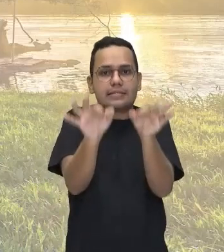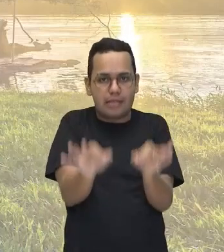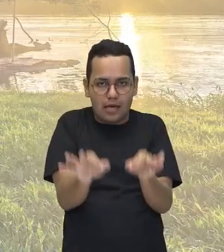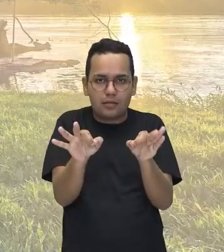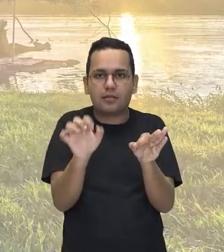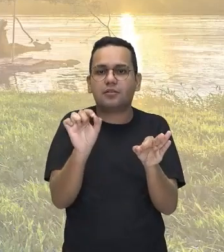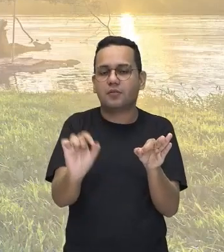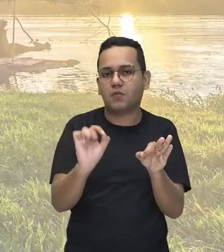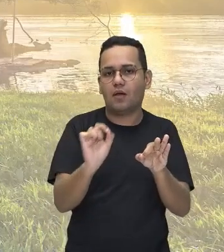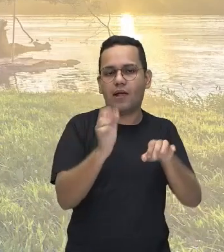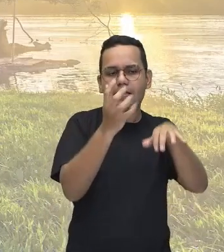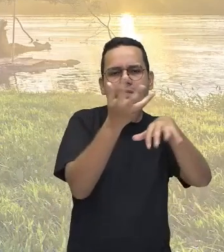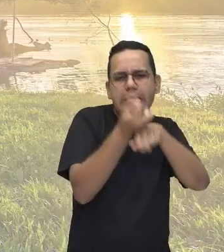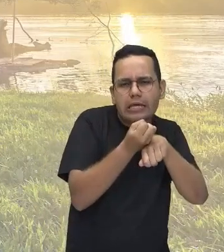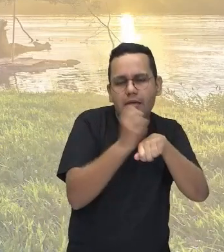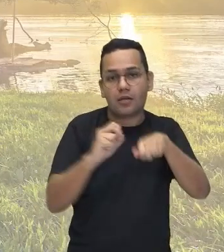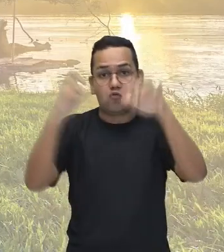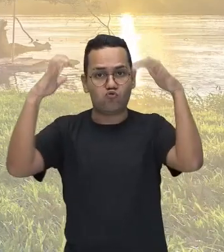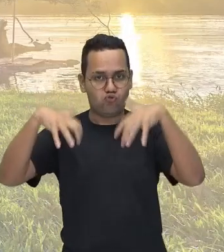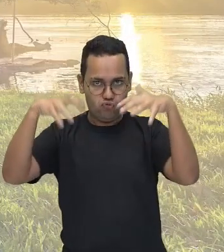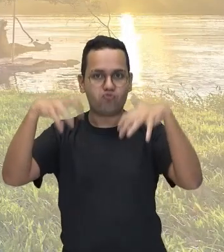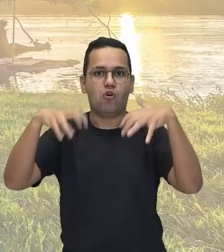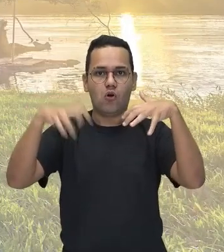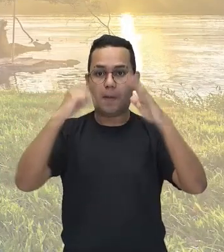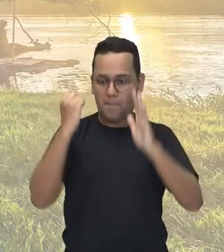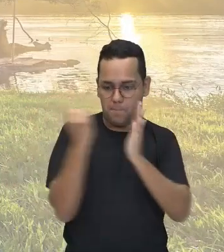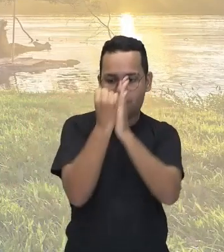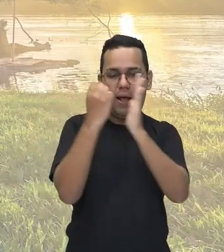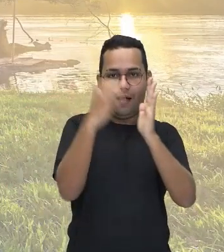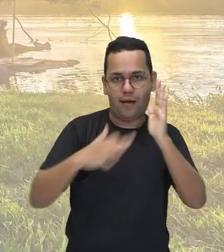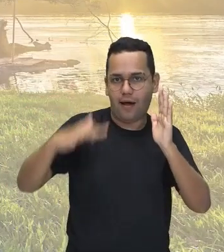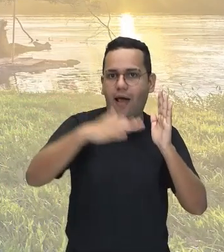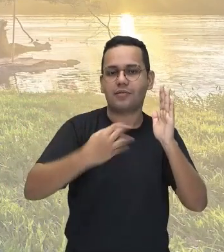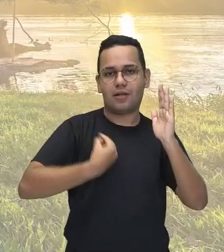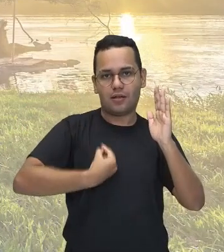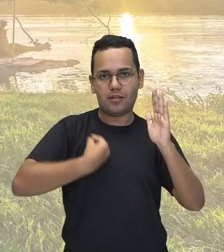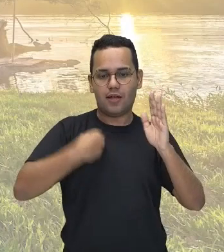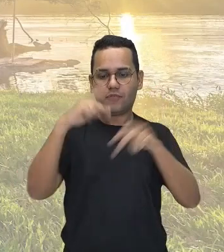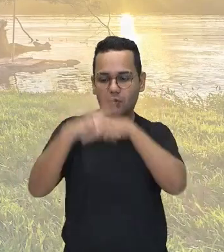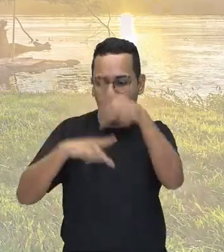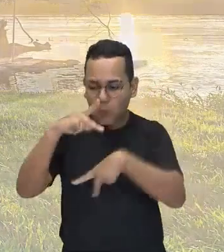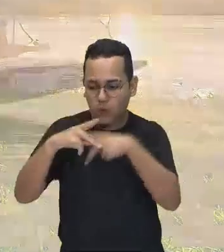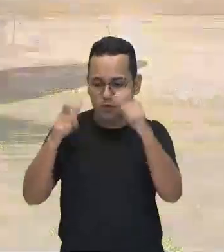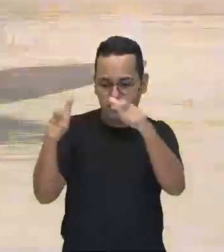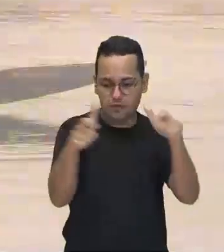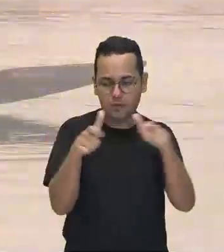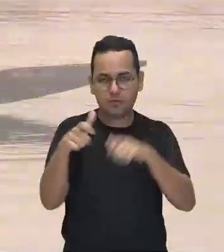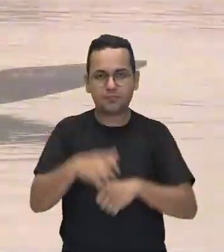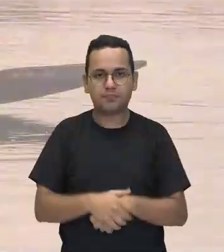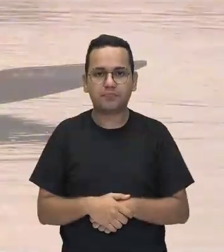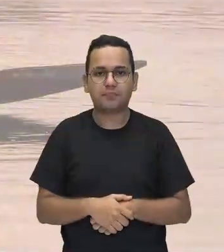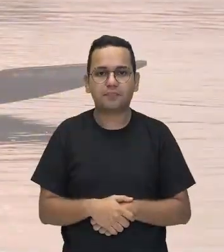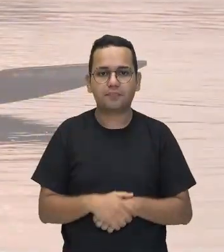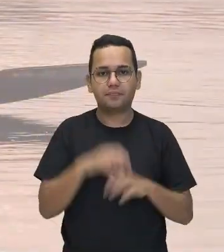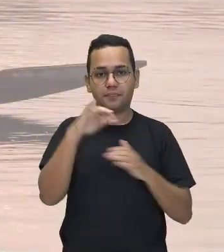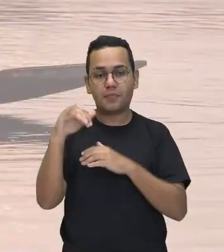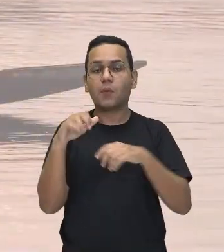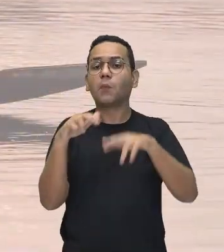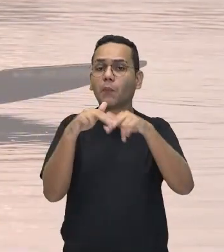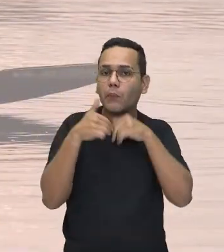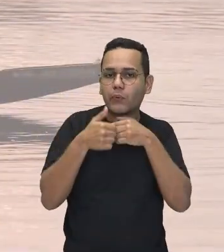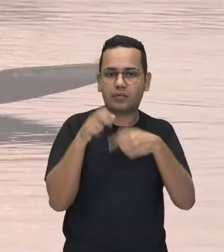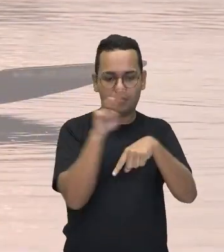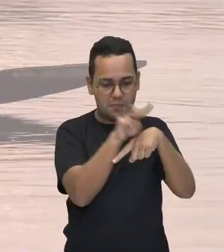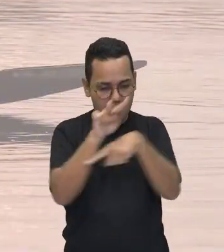chuvosa, marcam o ritmo da natureza e moldam os costumes das populações locais. A preservação da Pan-Amazônia